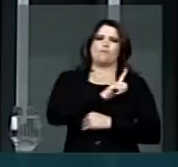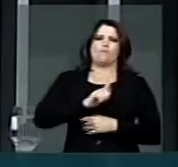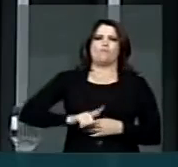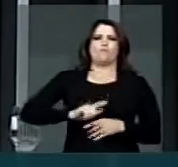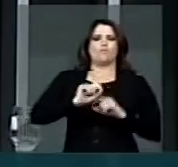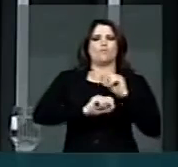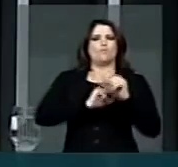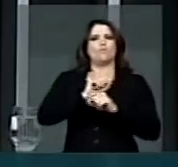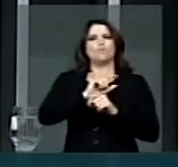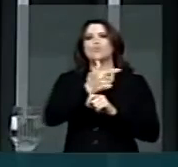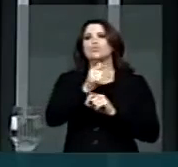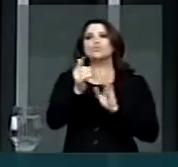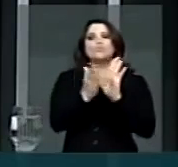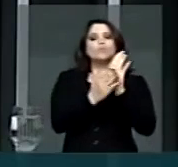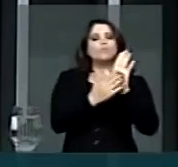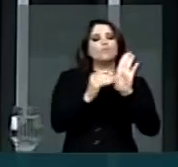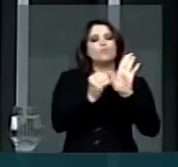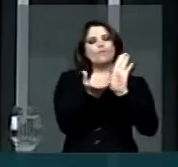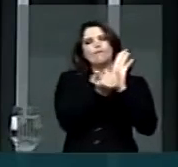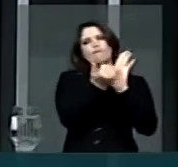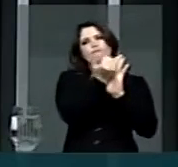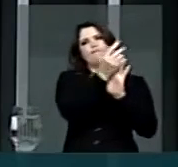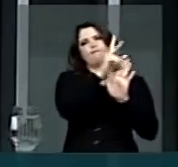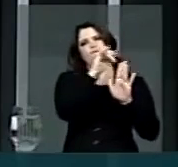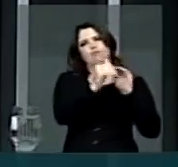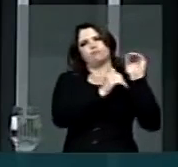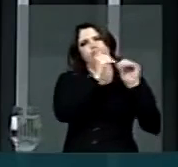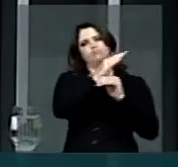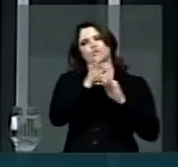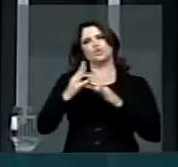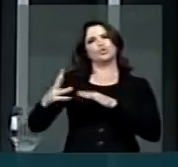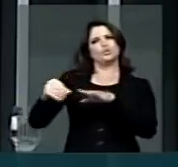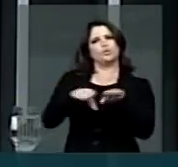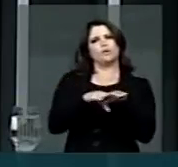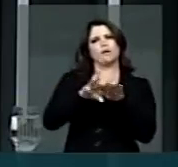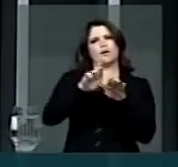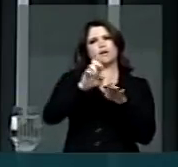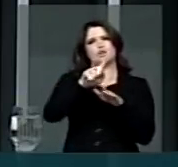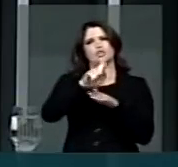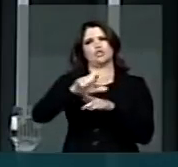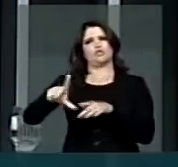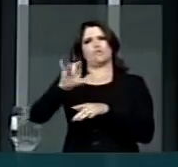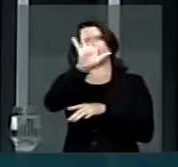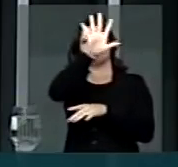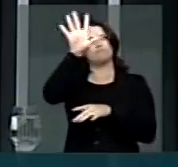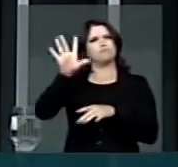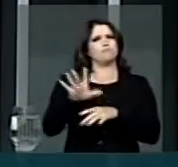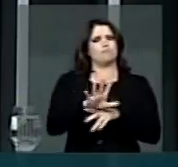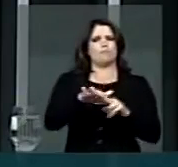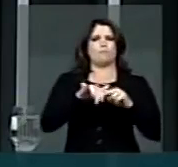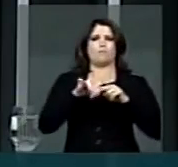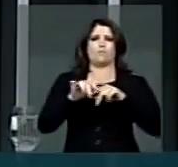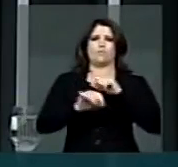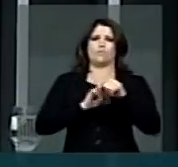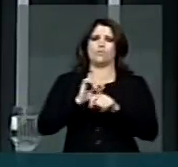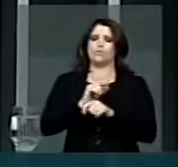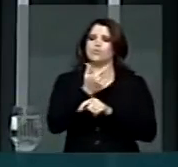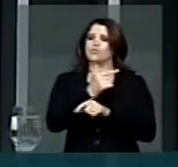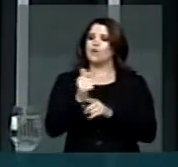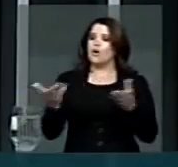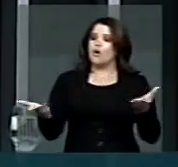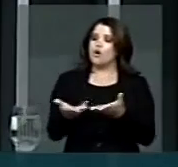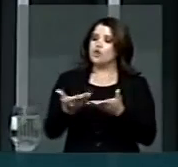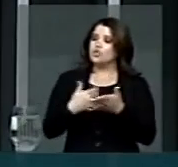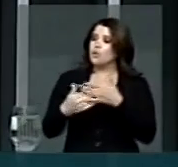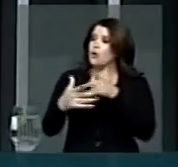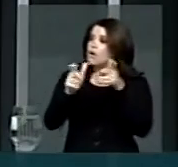não promovesse o desenvolvimento igualitário de todas as regiões desse imenso país. Por isso, não há hoje um recanto